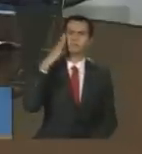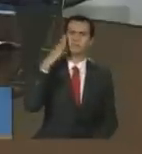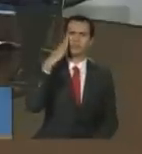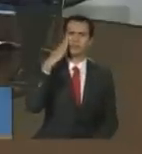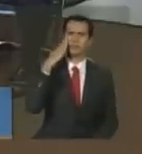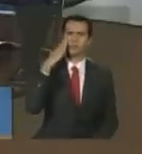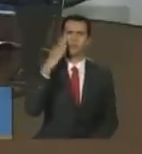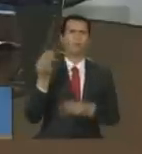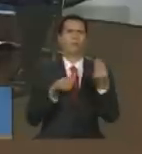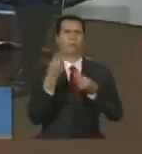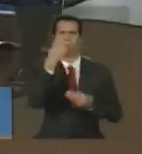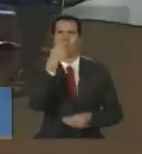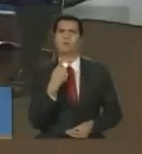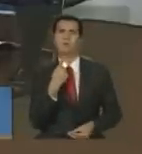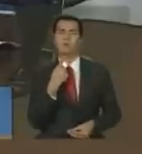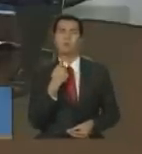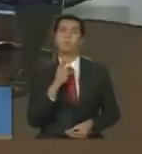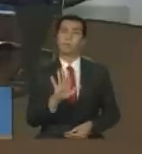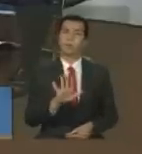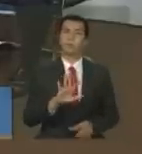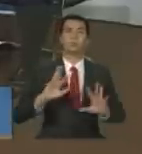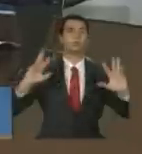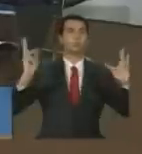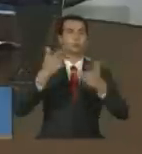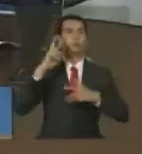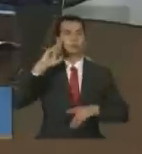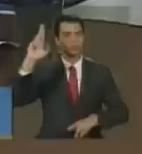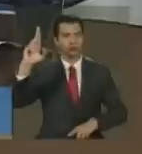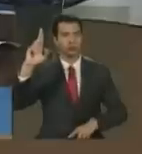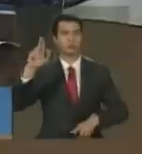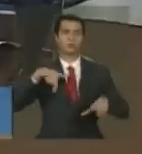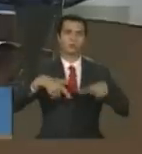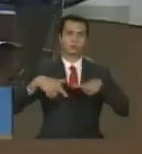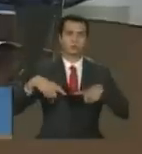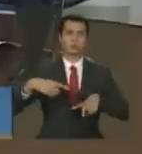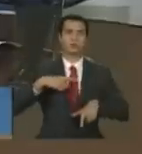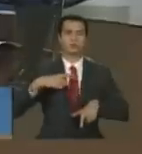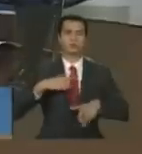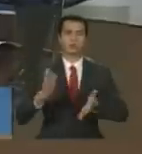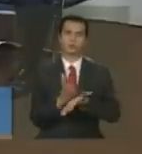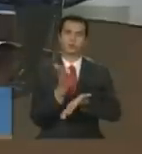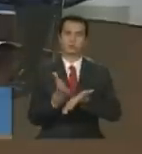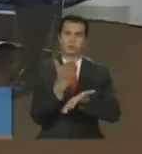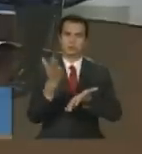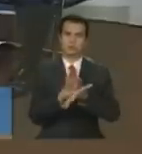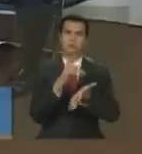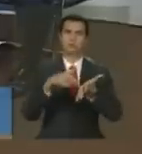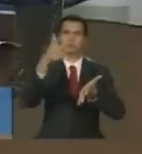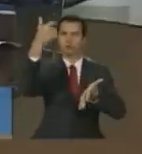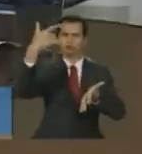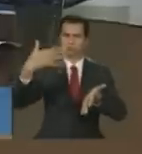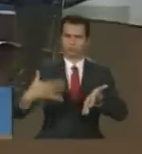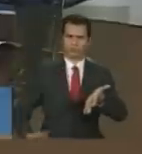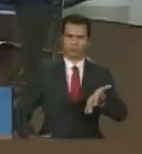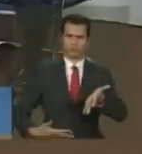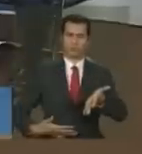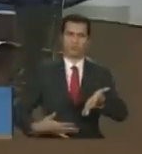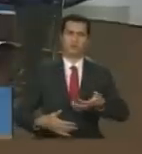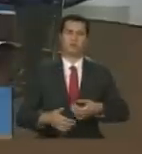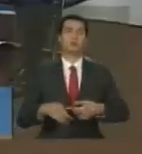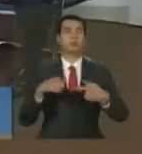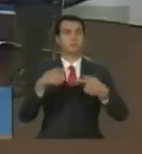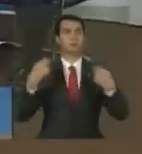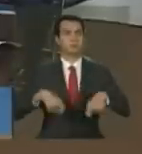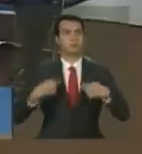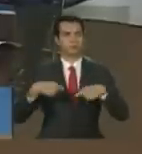disponível para todos os gestores, todos os administradores titular e adjunto, um catálogo de perfis. São muitos perfis, então, para fazer, ele tem que estar de